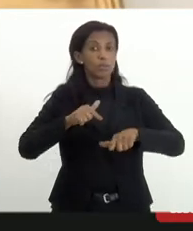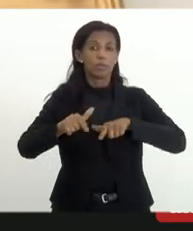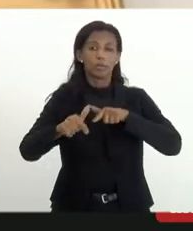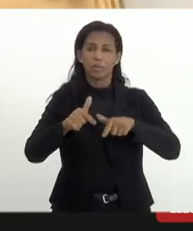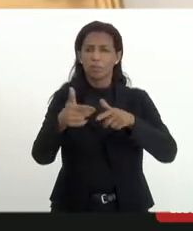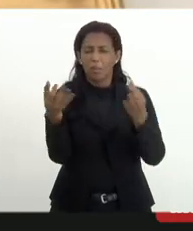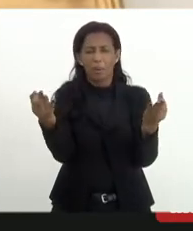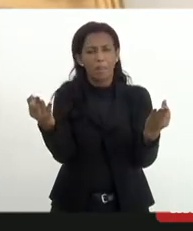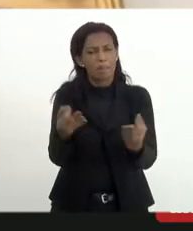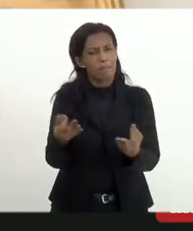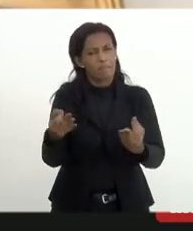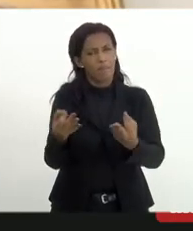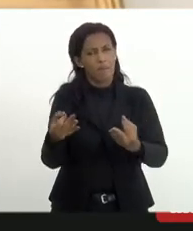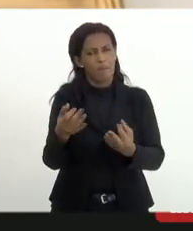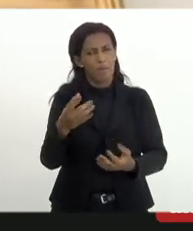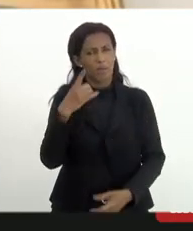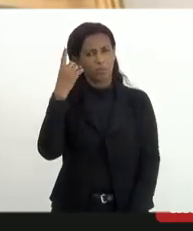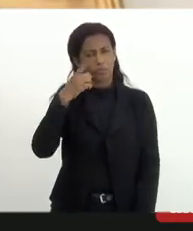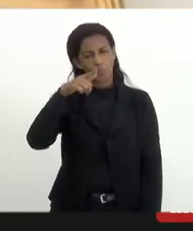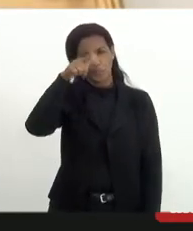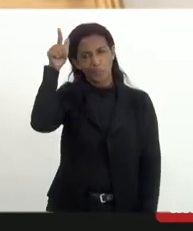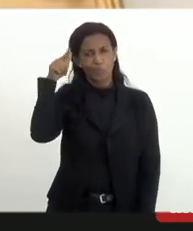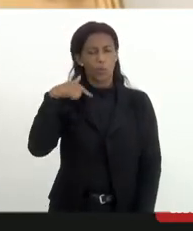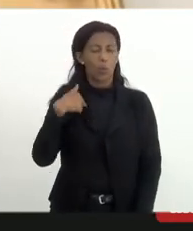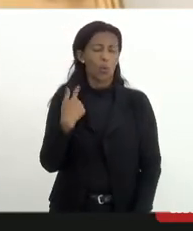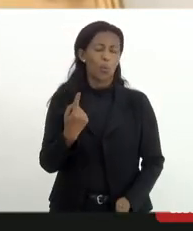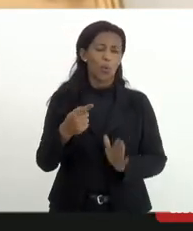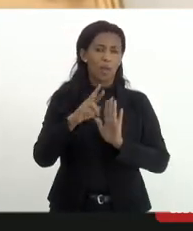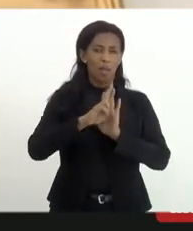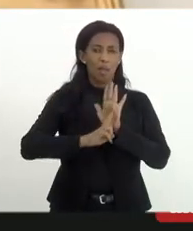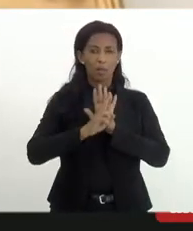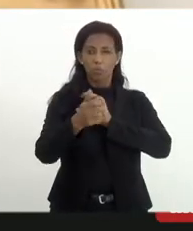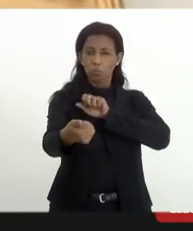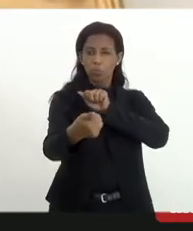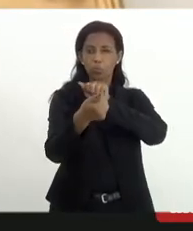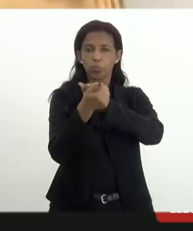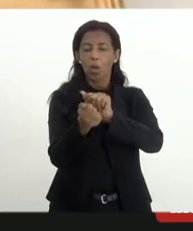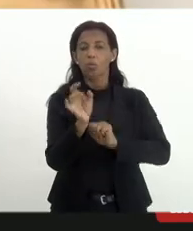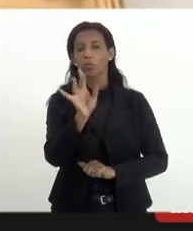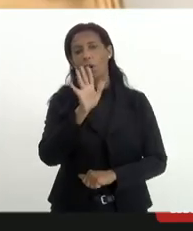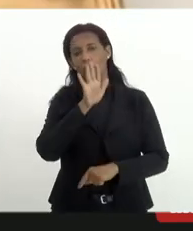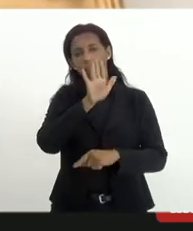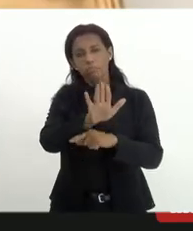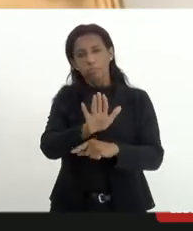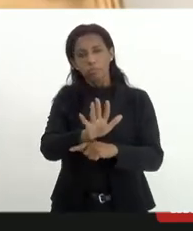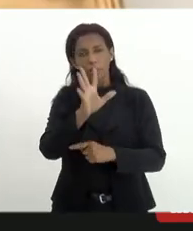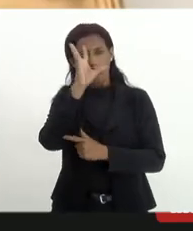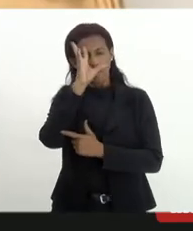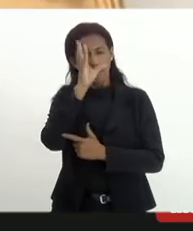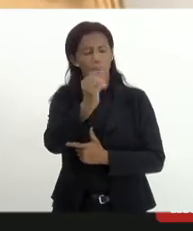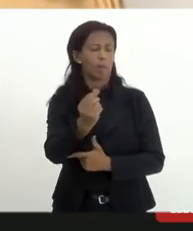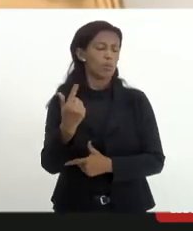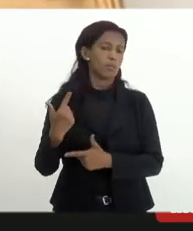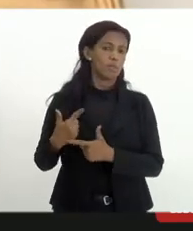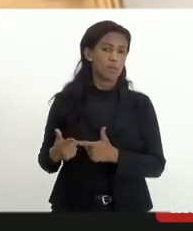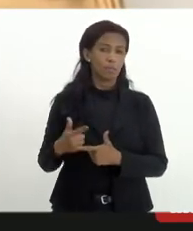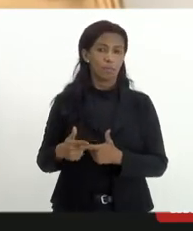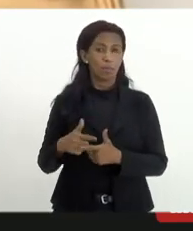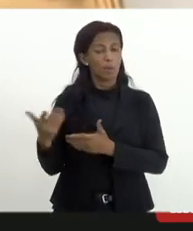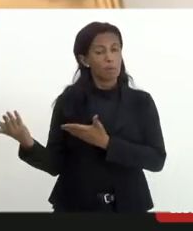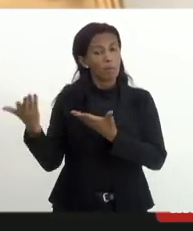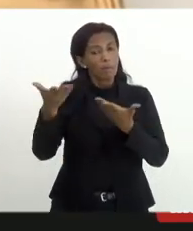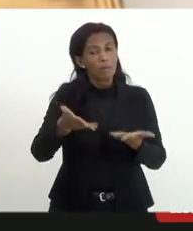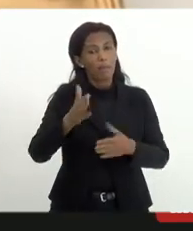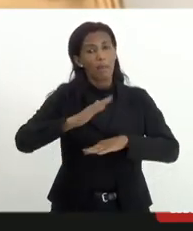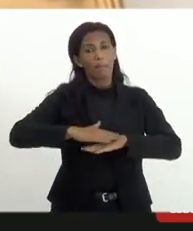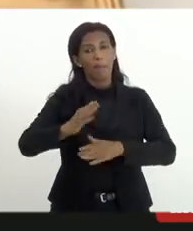Excelência é impecável e eu espero, como relator, apenas junto com Vossa Excelência, contribuir para solucionar esse grande problema e, obviamente, trazer mais